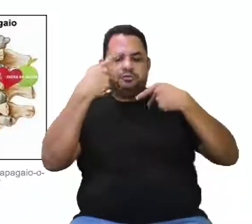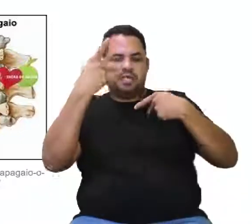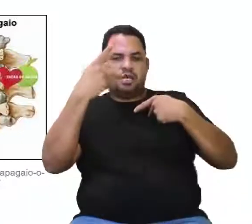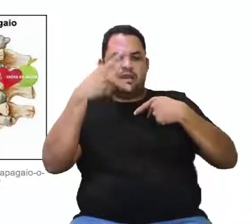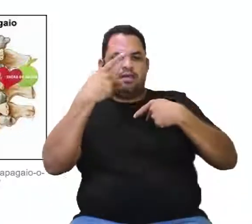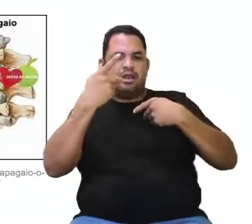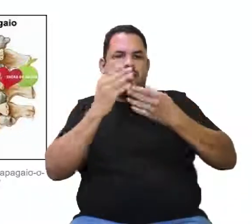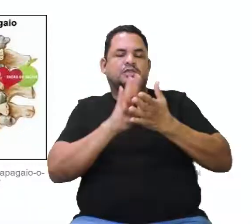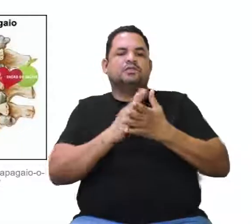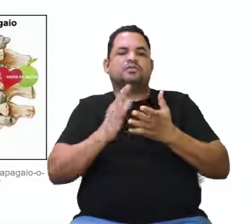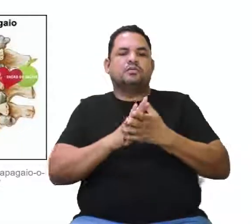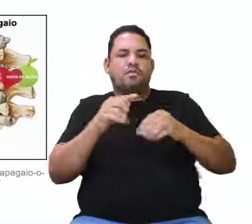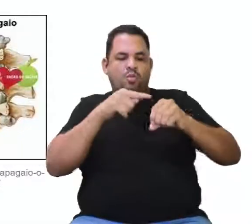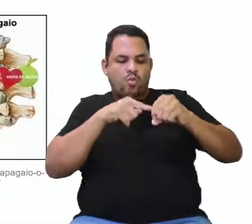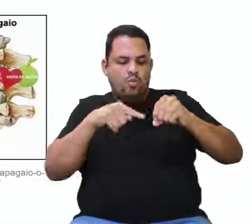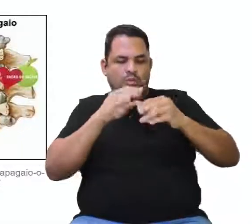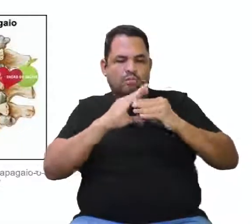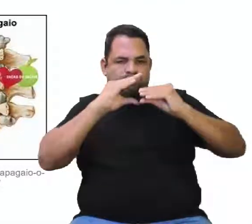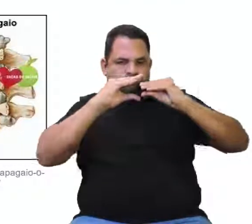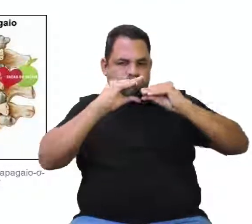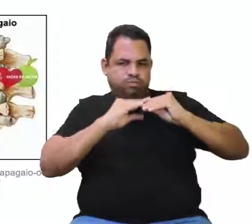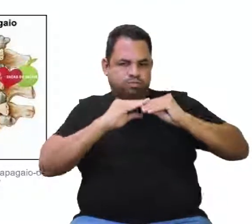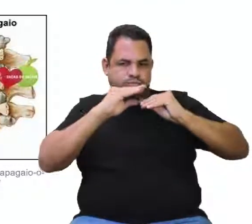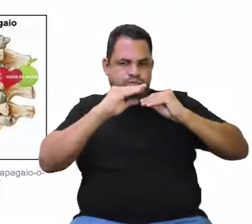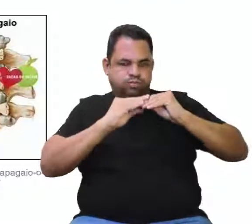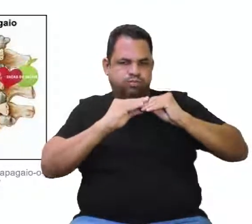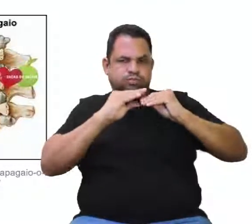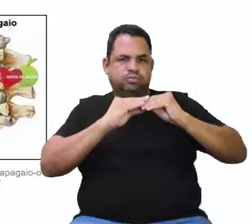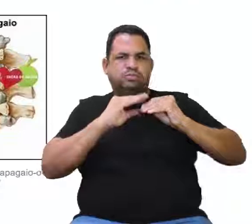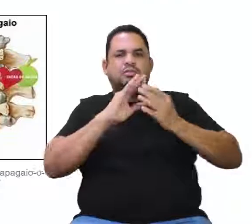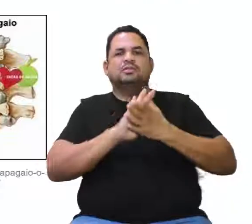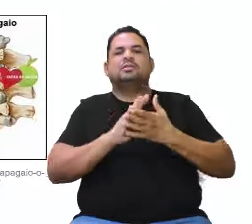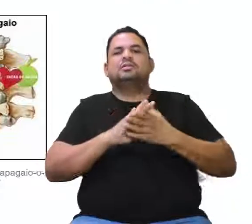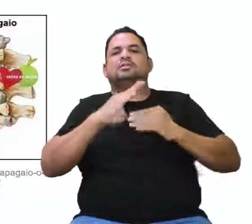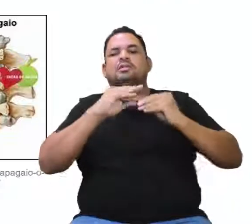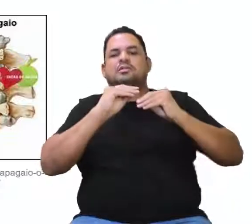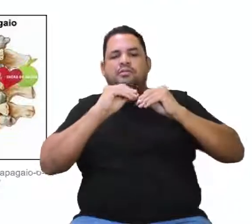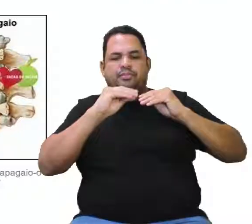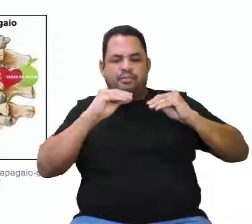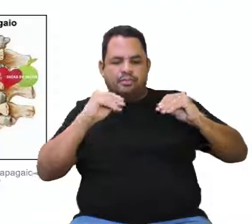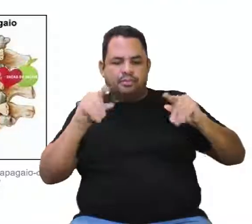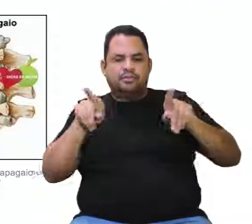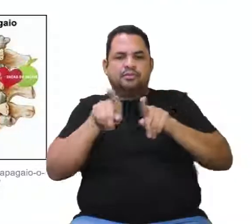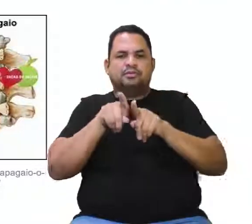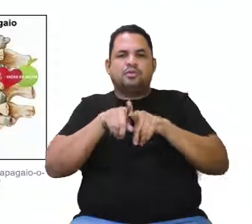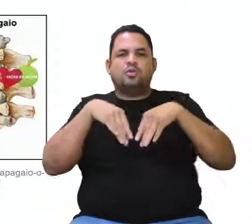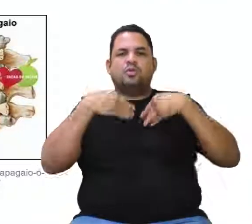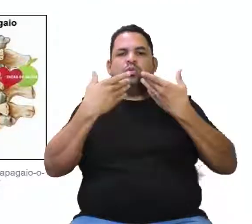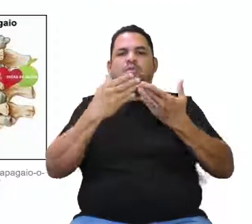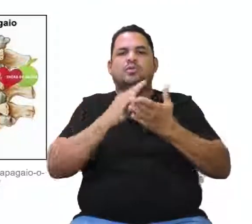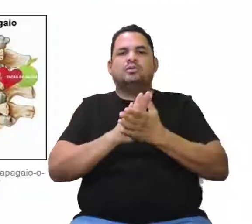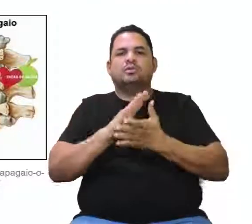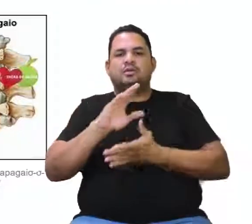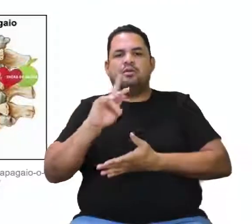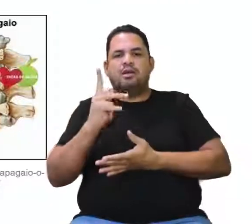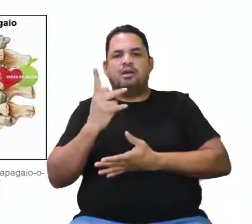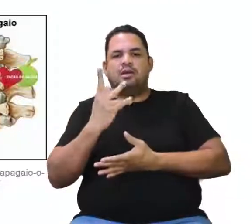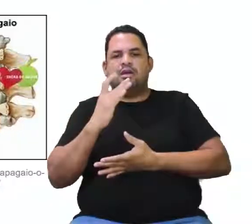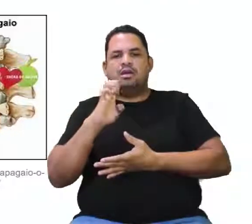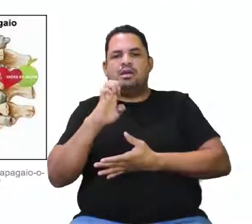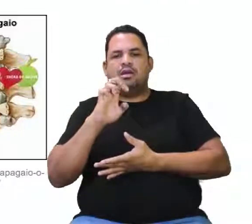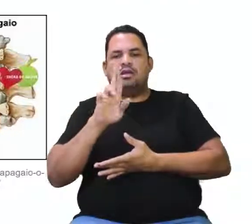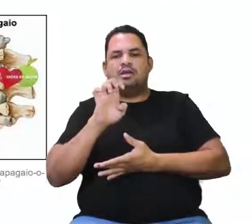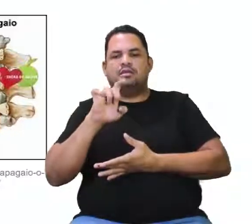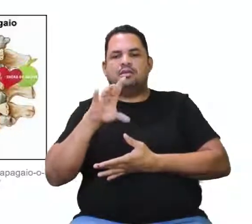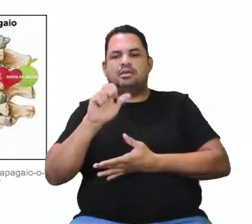disco sendo comprimido, sobre o disco ali sendo desgastado. Então vejam bem, quando eu tenho uma hérnia de disco, ela